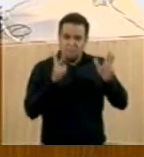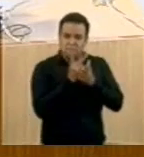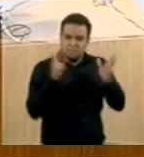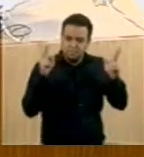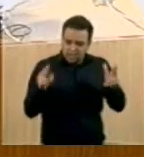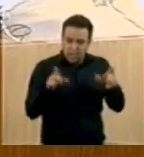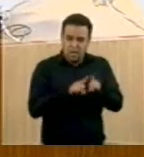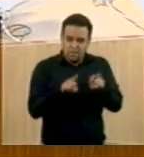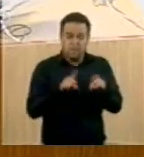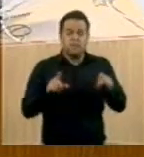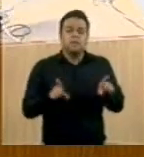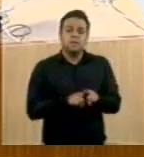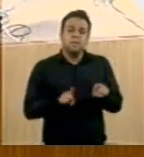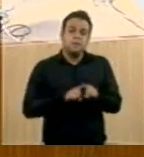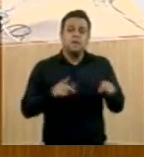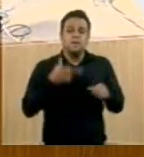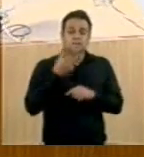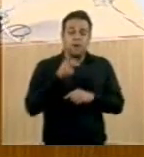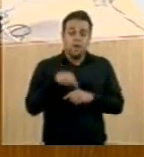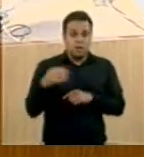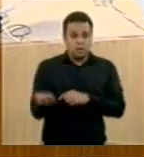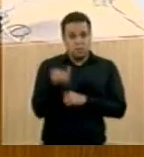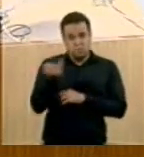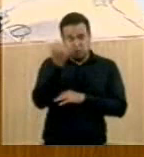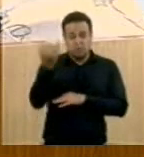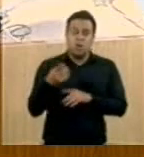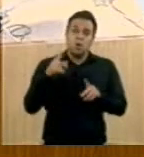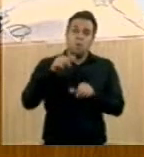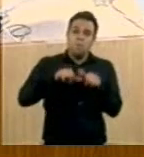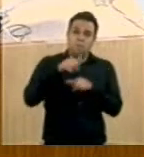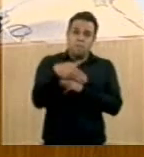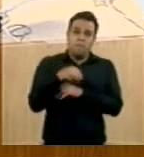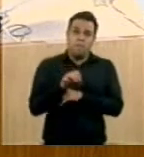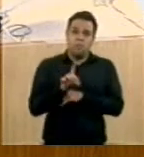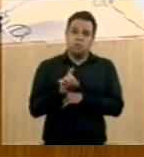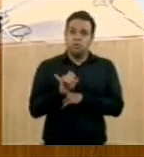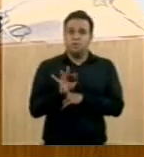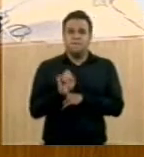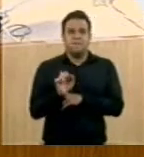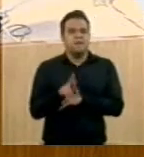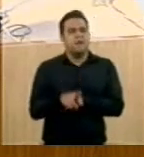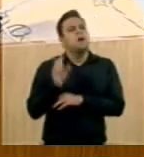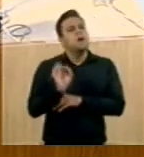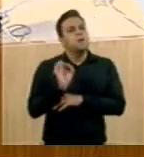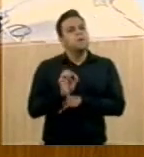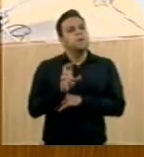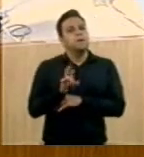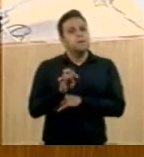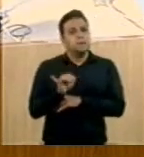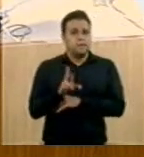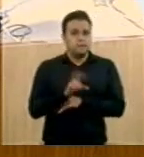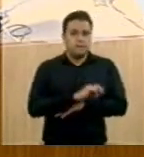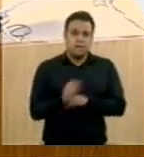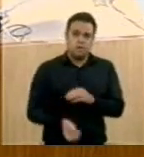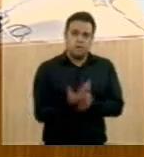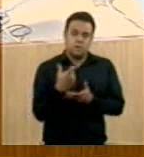e digo que entendo imperioso modificar o critério de restrição fundado em grupo